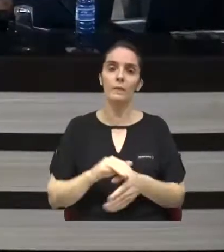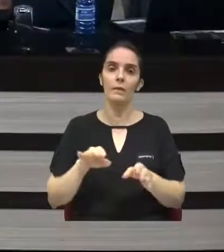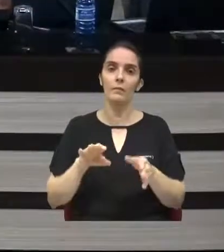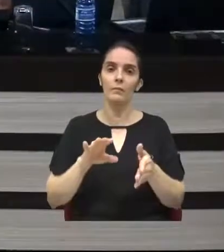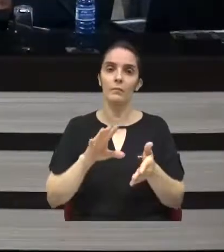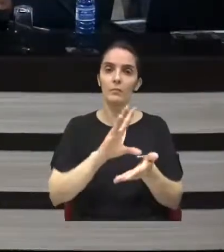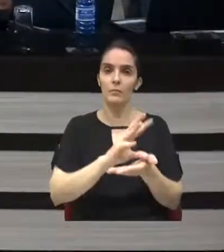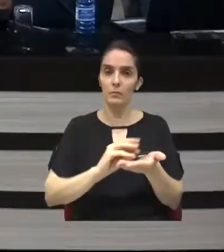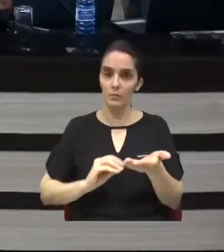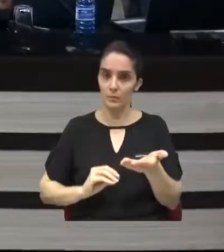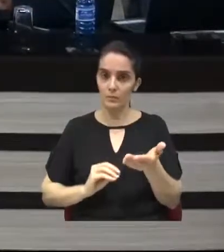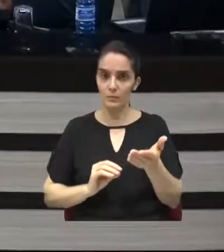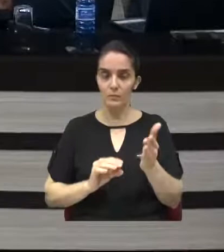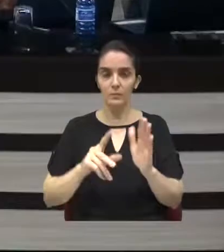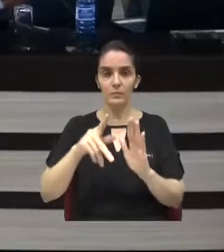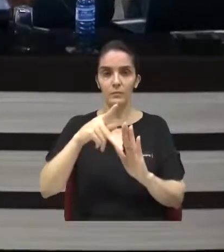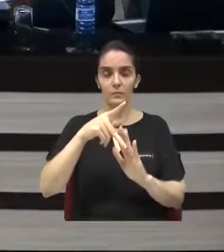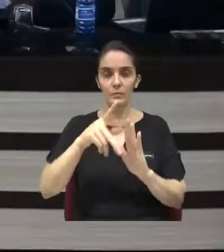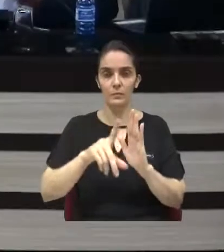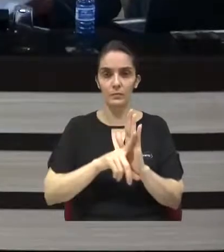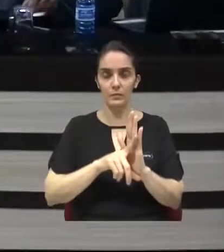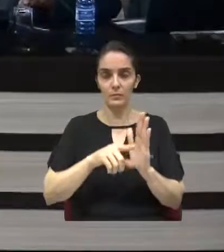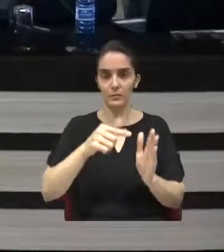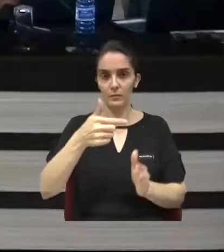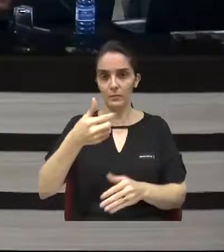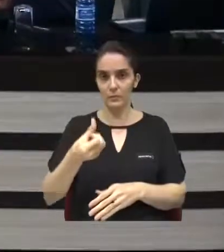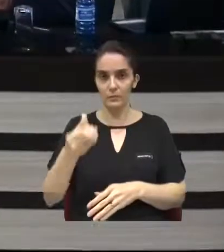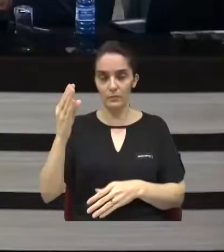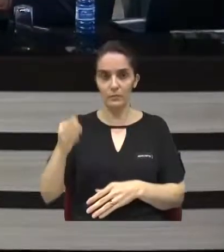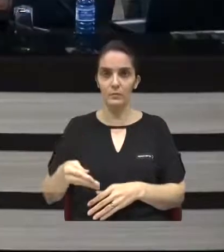cópia do projeto de lei complementar 26/2018.